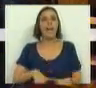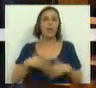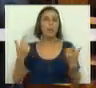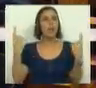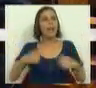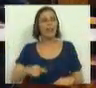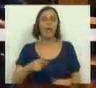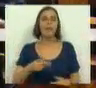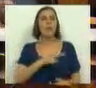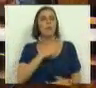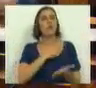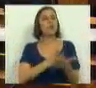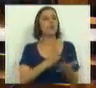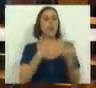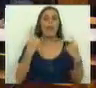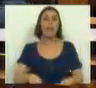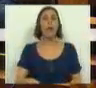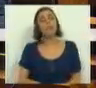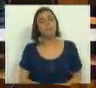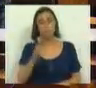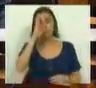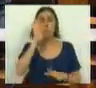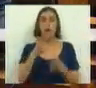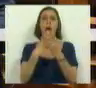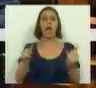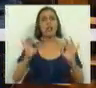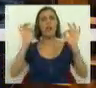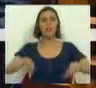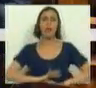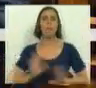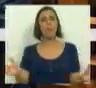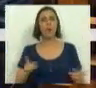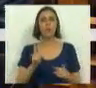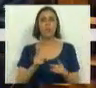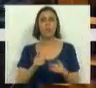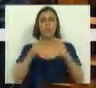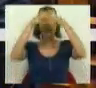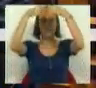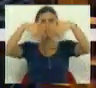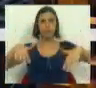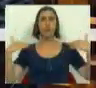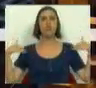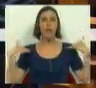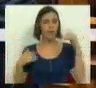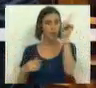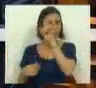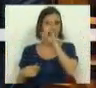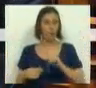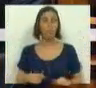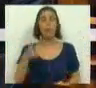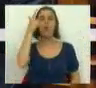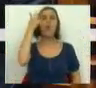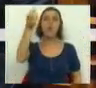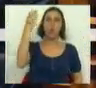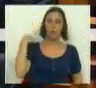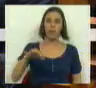as habilitações e, como ele superintende, está o assunto resolvido no que respeita à cadeia hierárquica num ginásio. Não. Compreendo que,